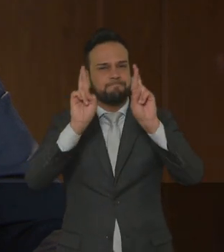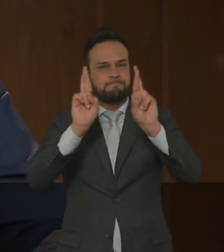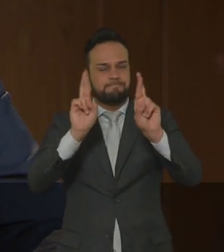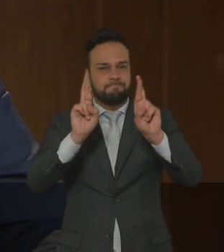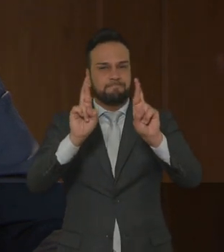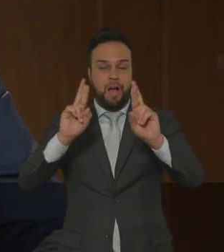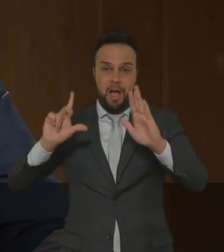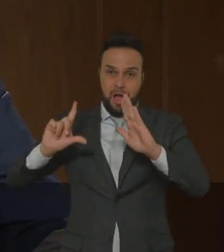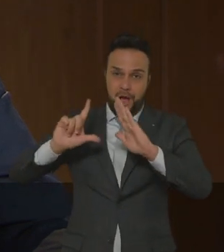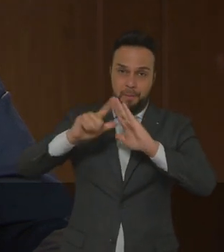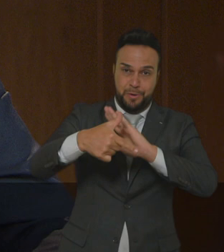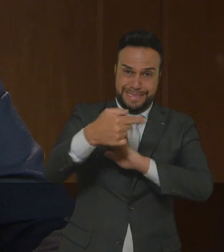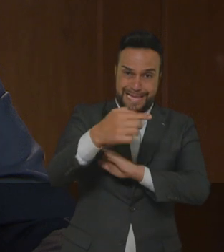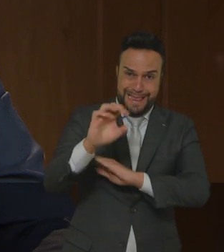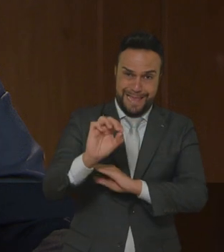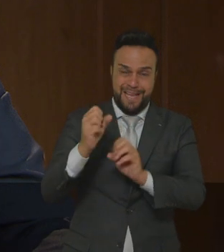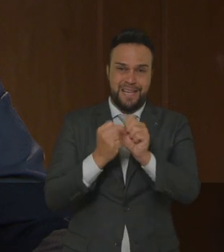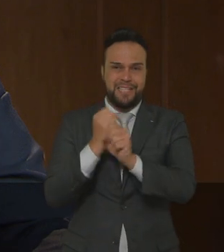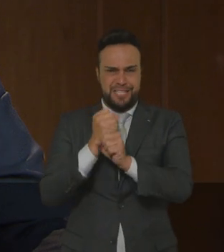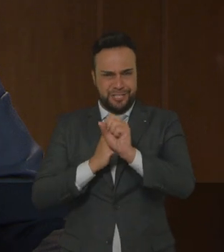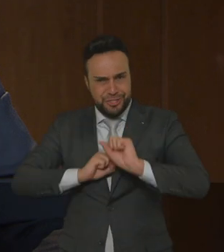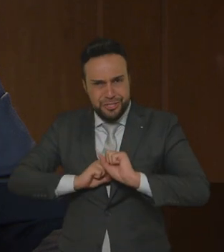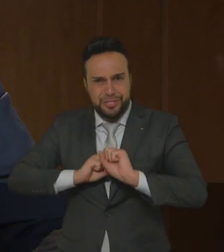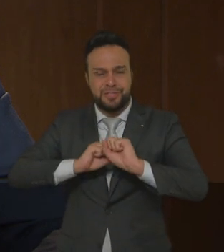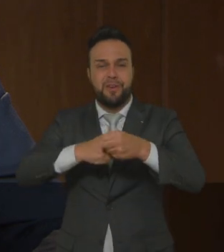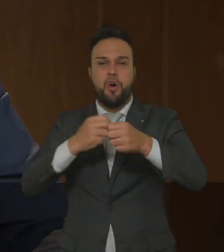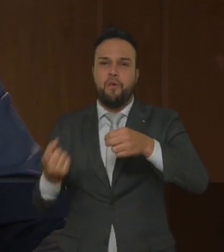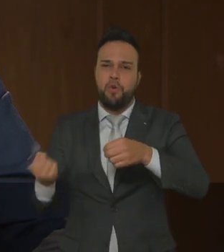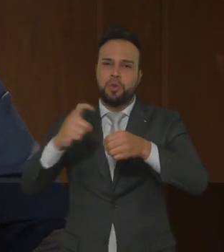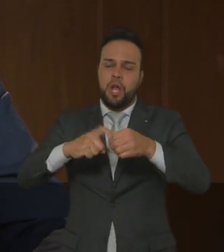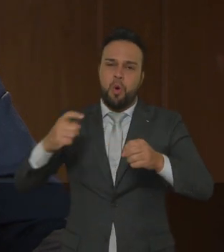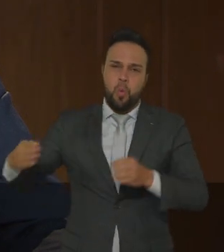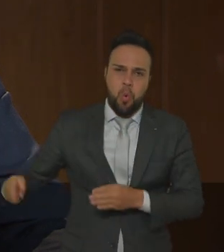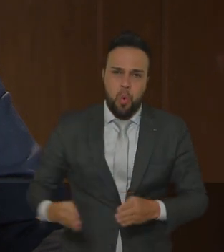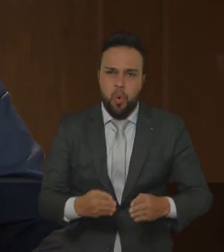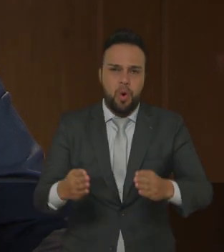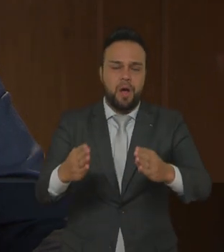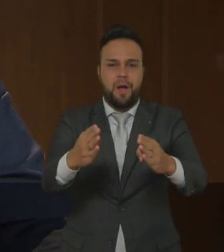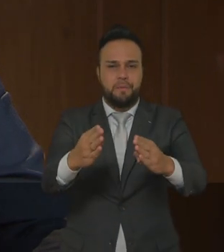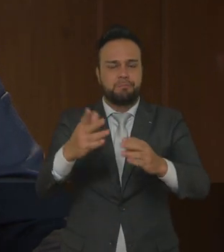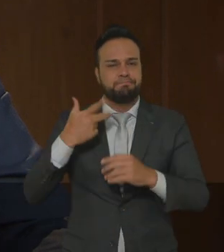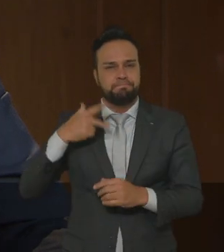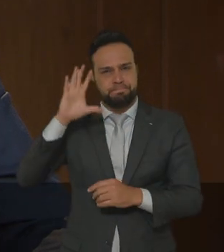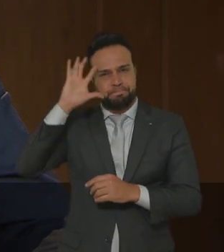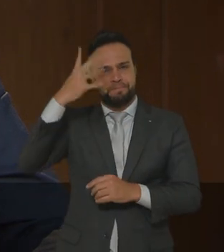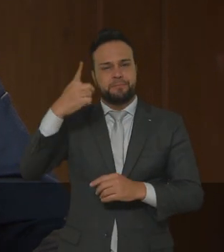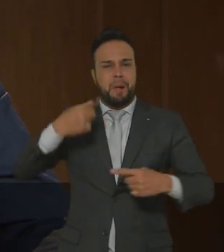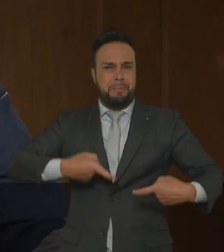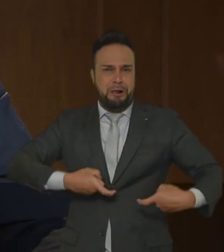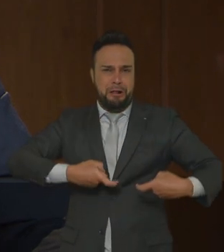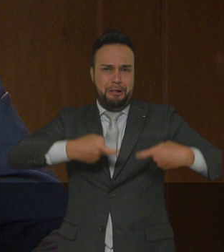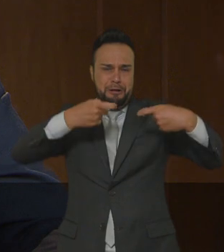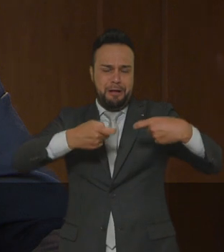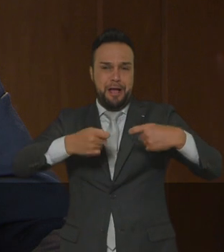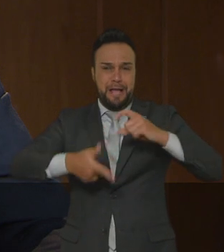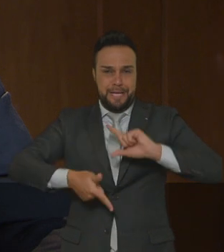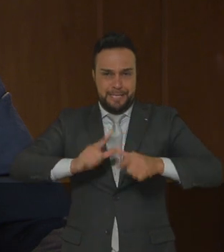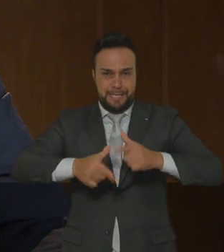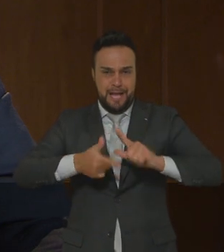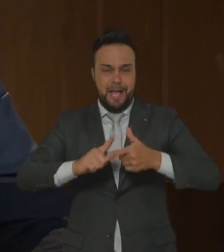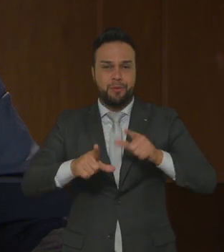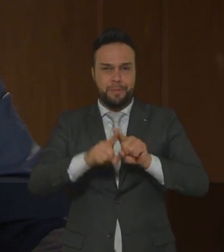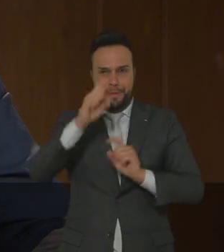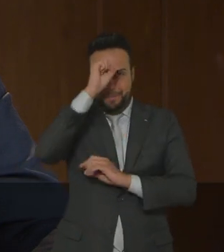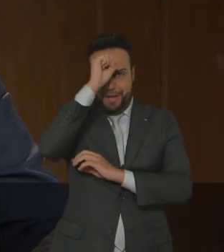promissora para após mais de sete décadas de esforços retomar o caminho da tão desejada a solução de